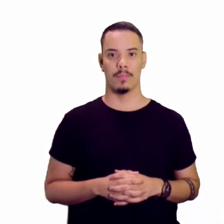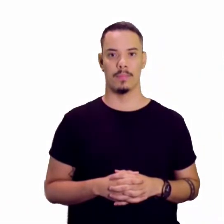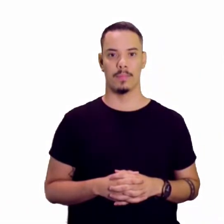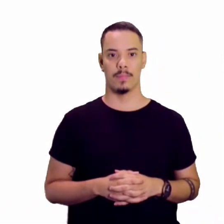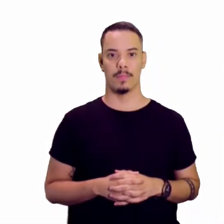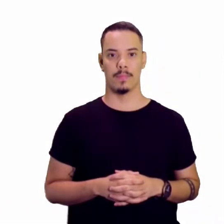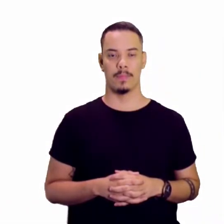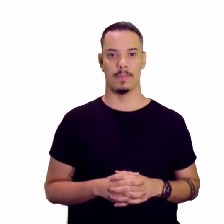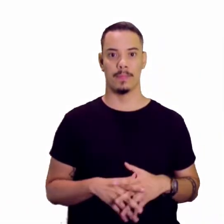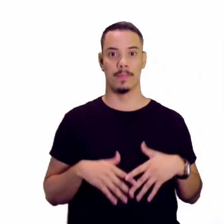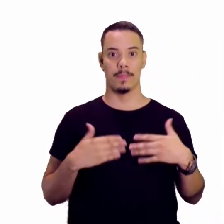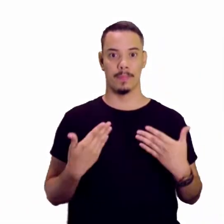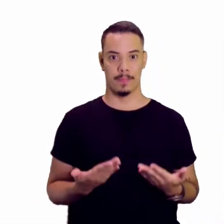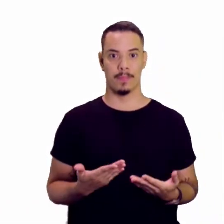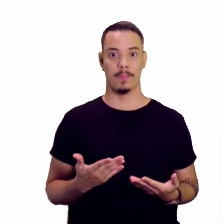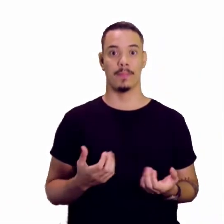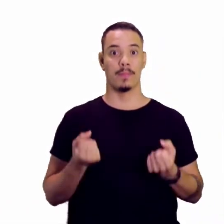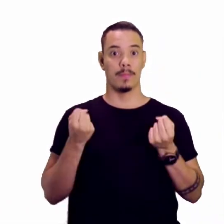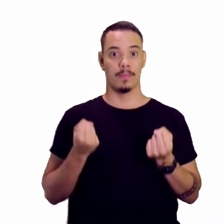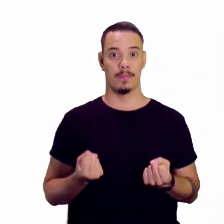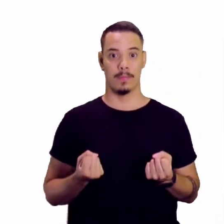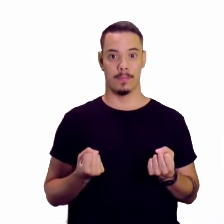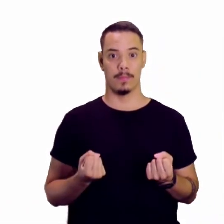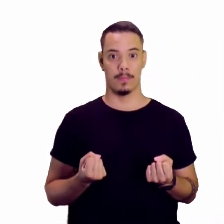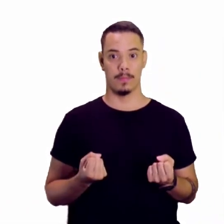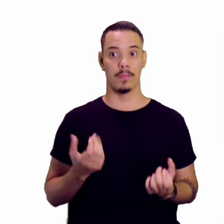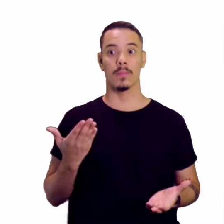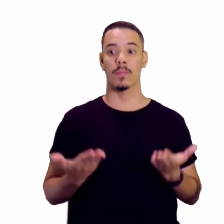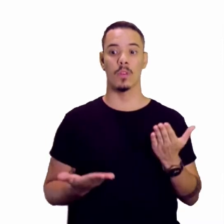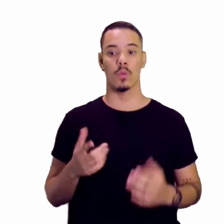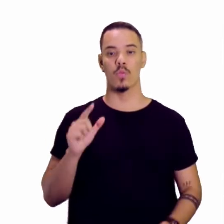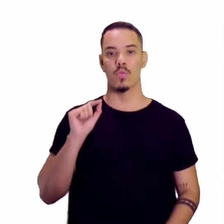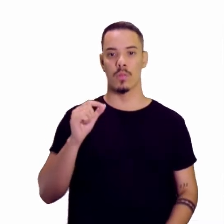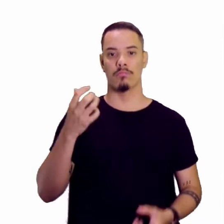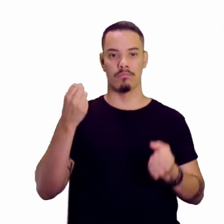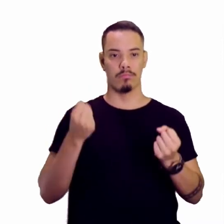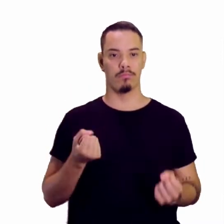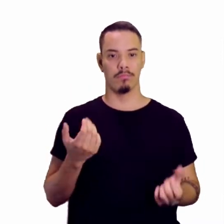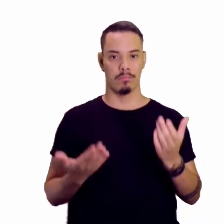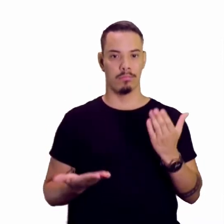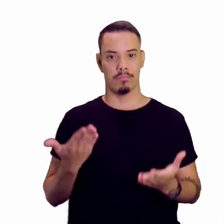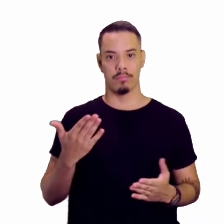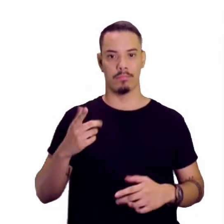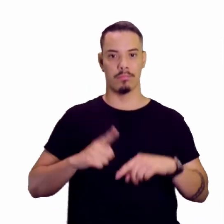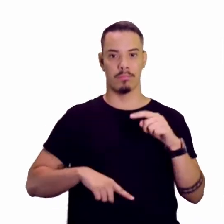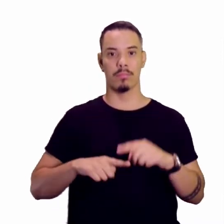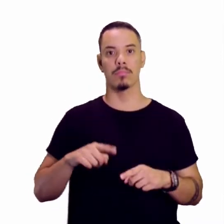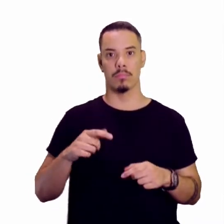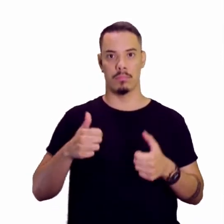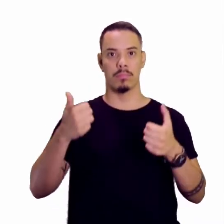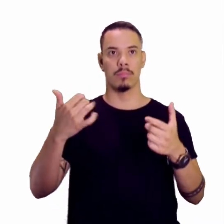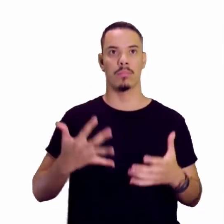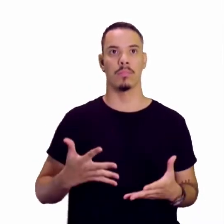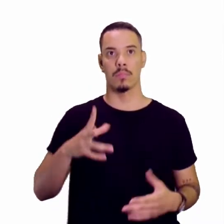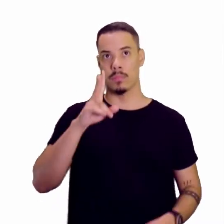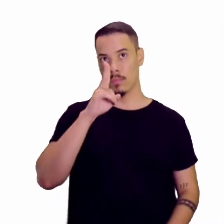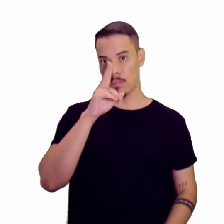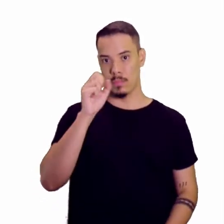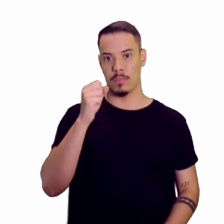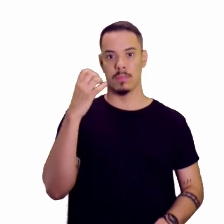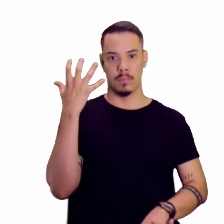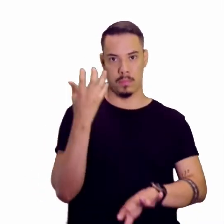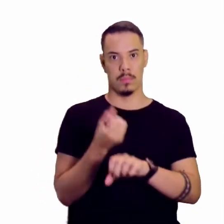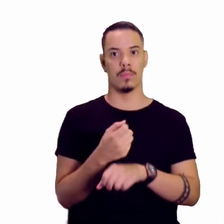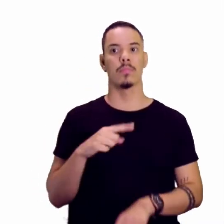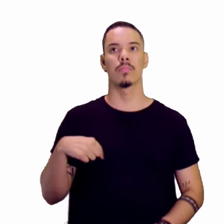Então, ali, olha só o peso. O peso, isso. Pode falar. O peso de um corpo foi definido como a força que a Terra atrai os corpos. Nós